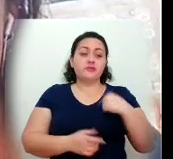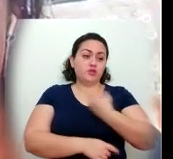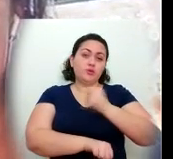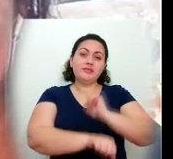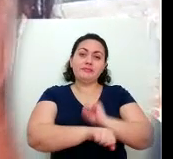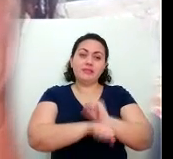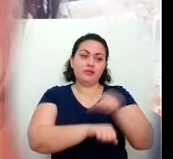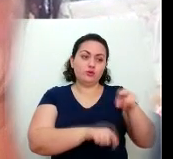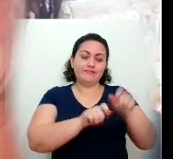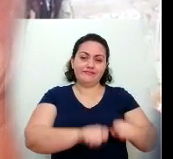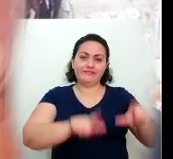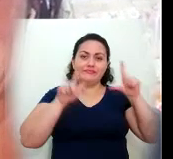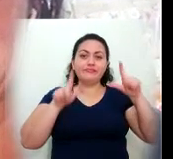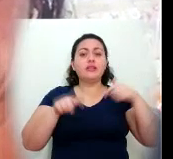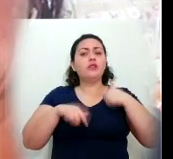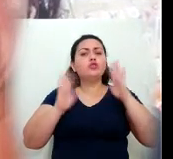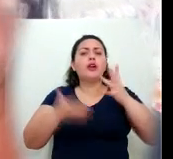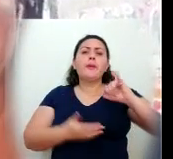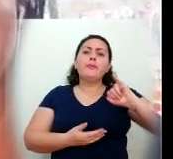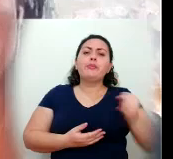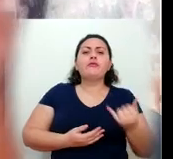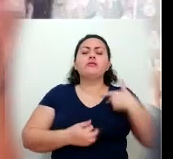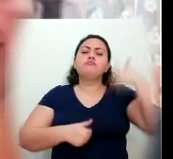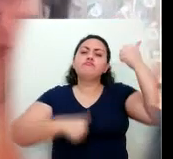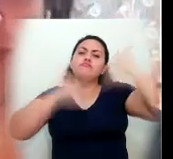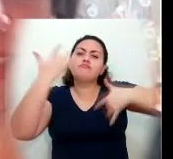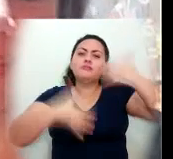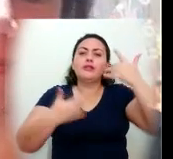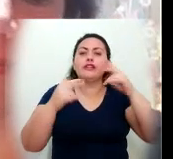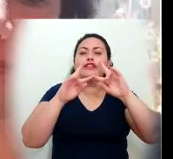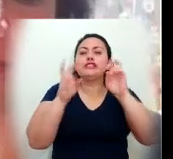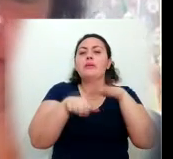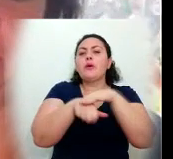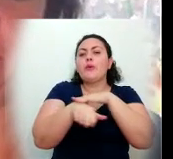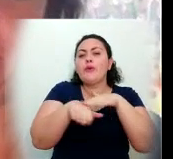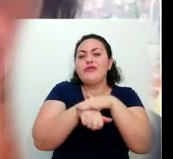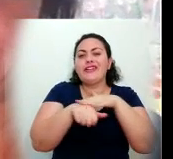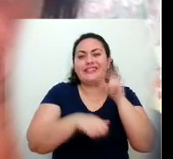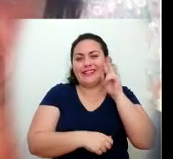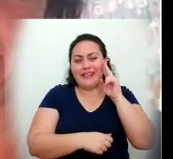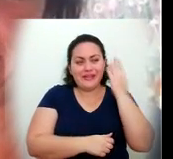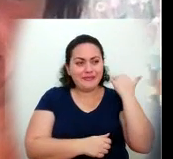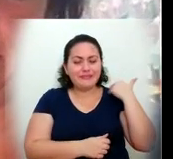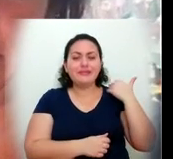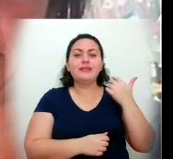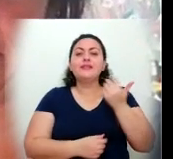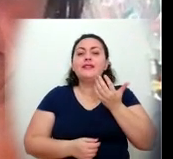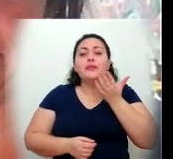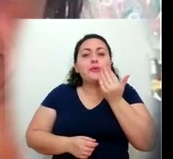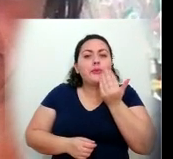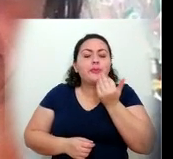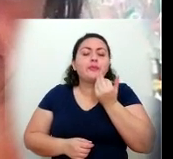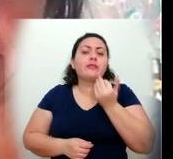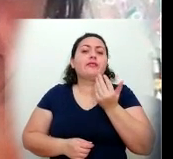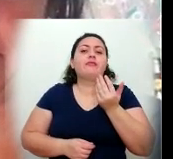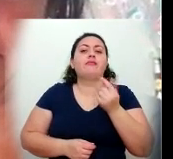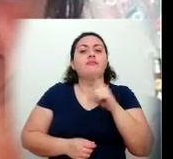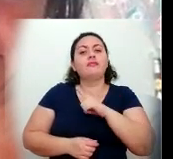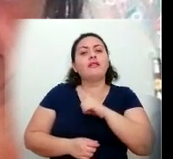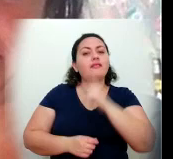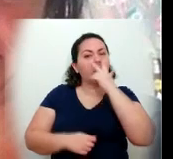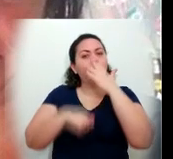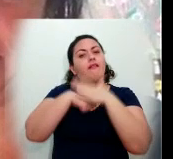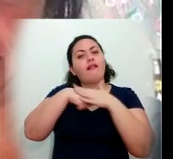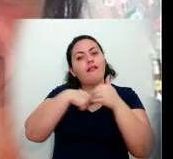tu entrar, já vinha falando um pouquinho sobre aquilo que a gente conversava, do quanto a comida é, tem essa relação